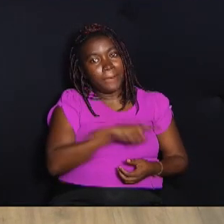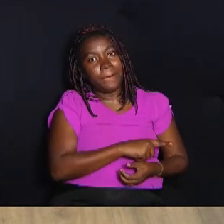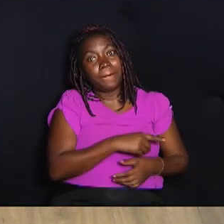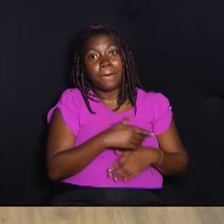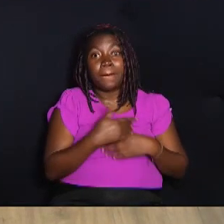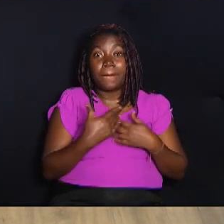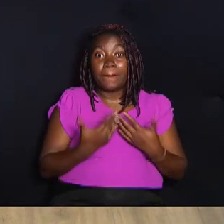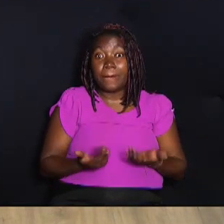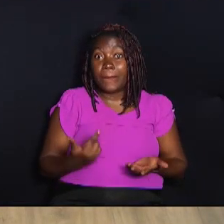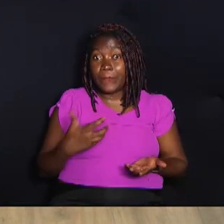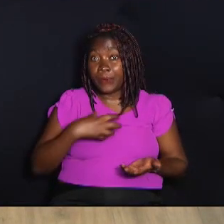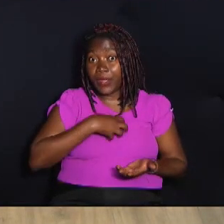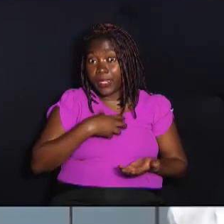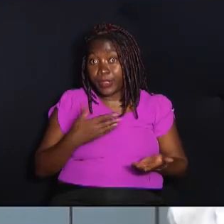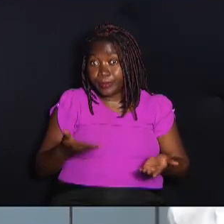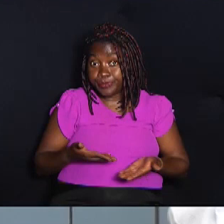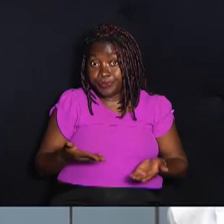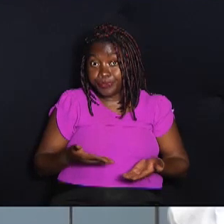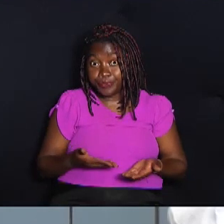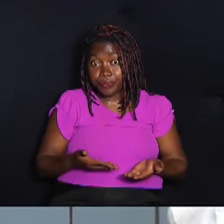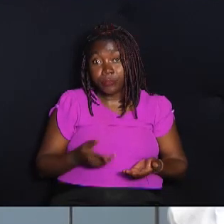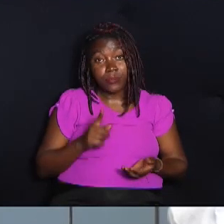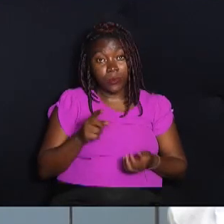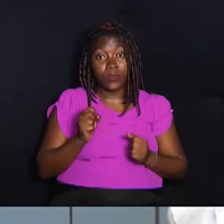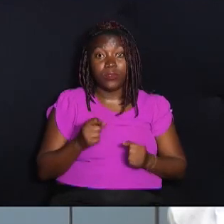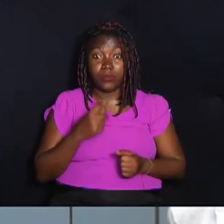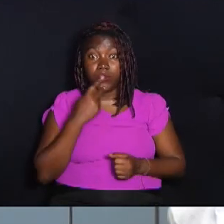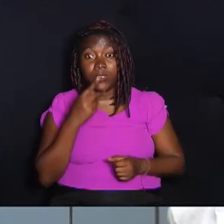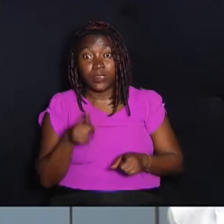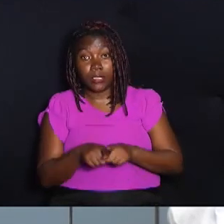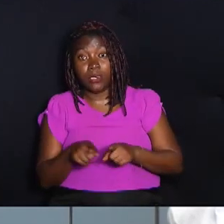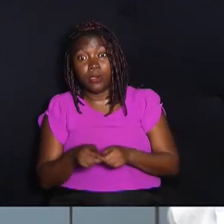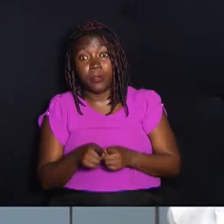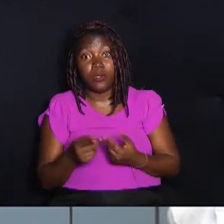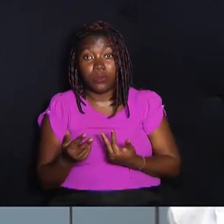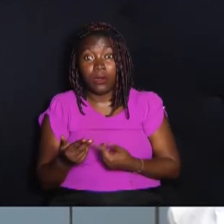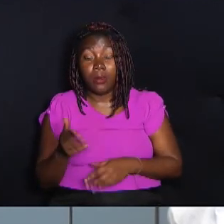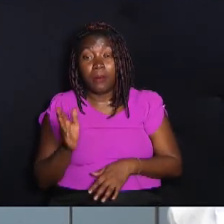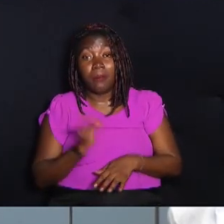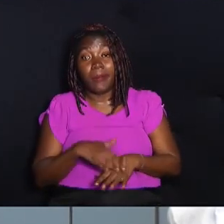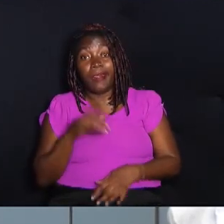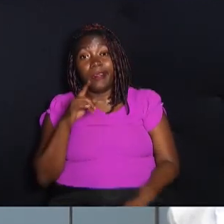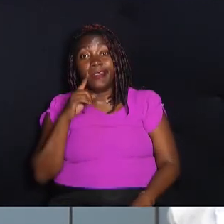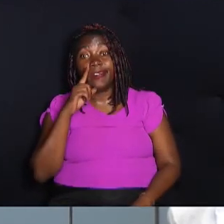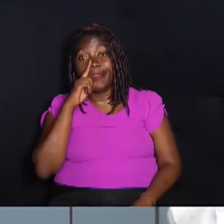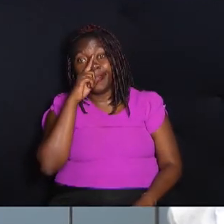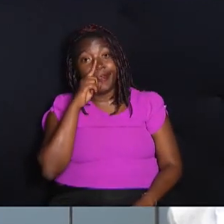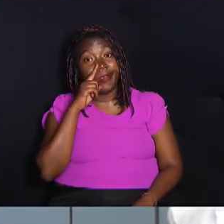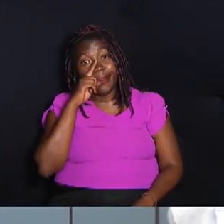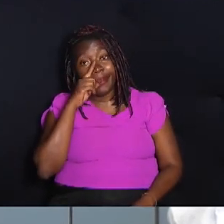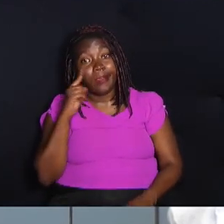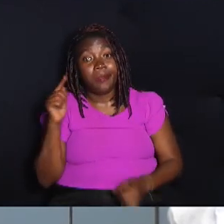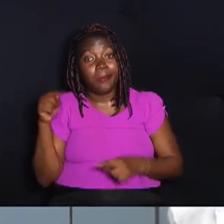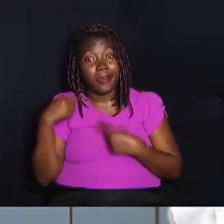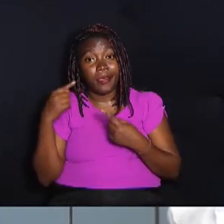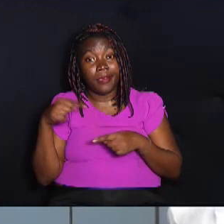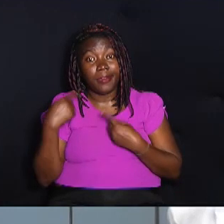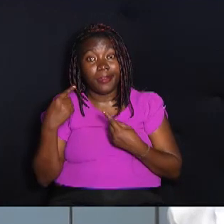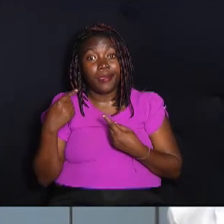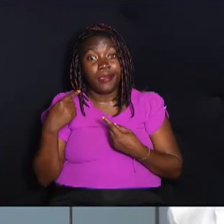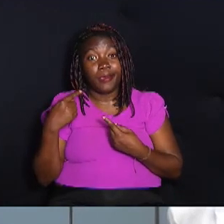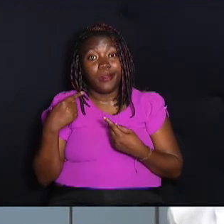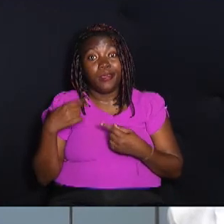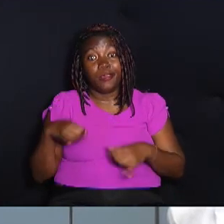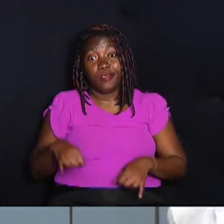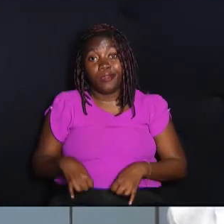eu me sinto, você pode falar também sobre isso, muito mais ameaçado, talvez, por sofrer um quadro de